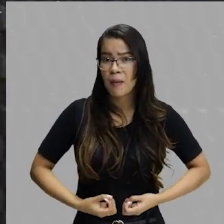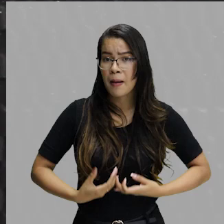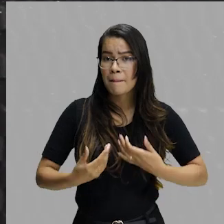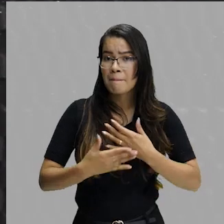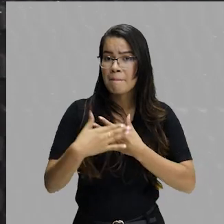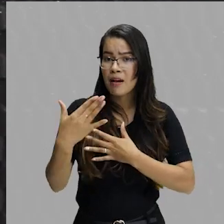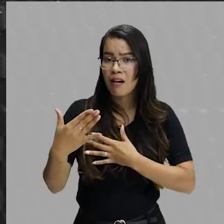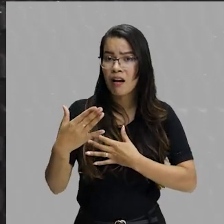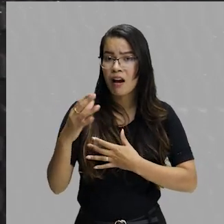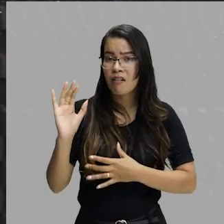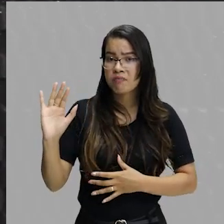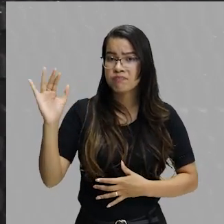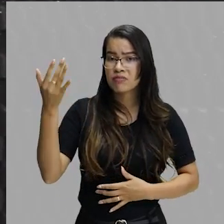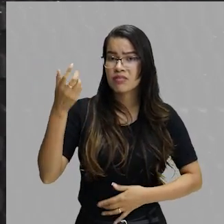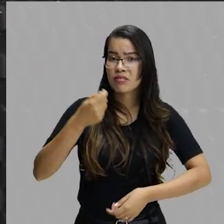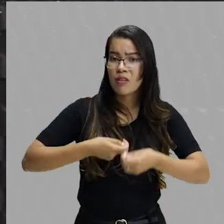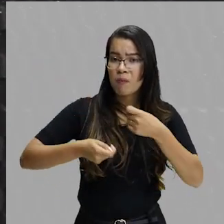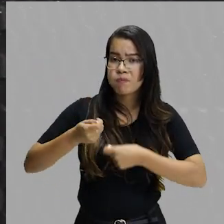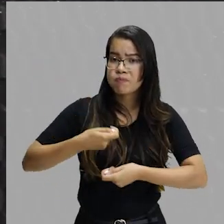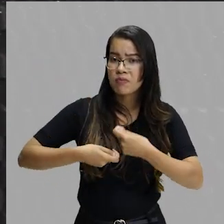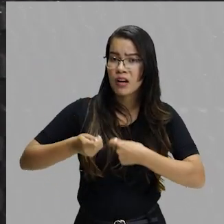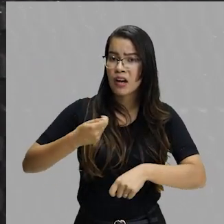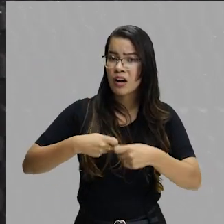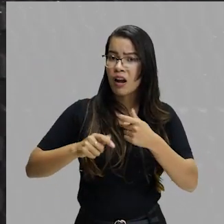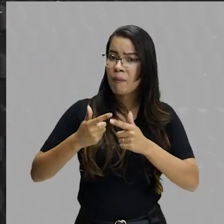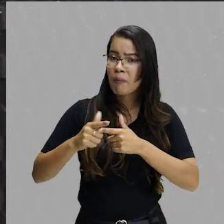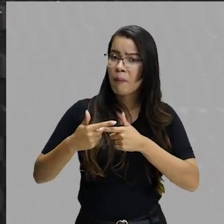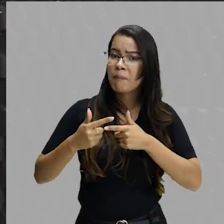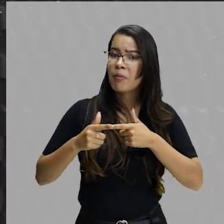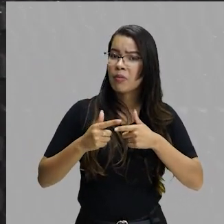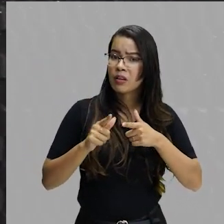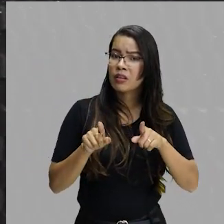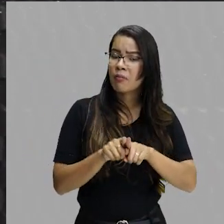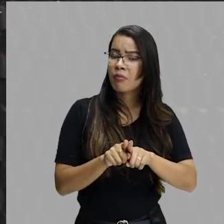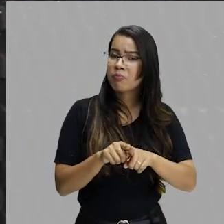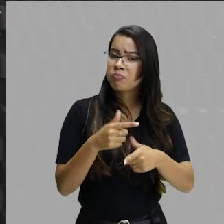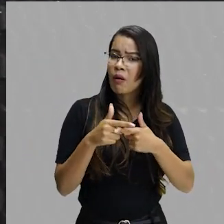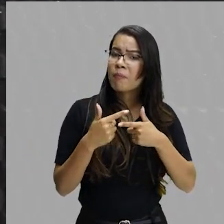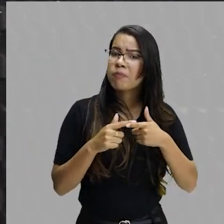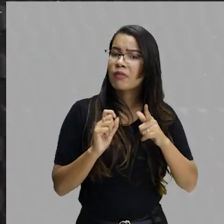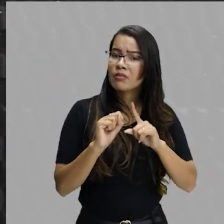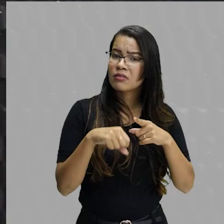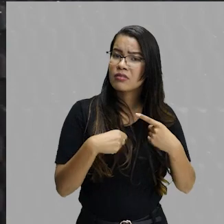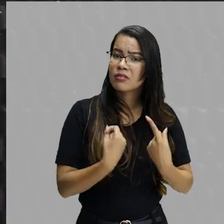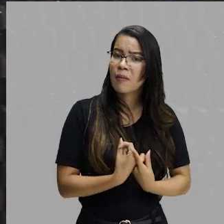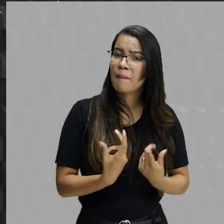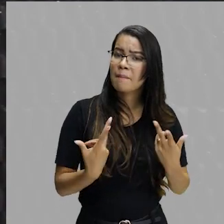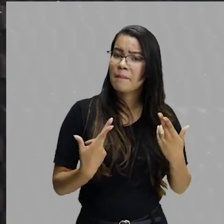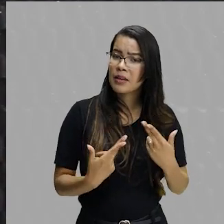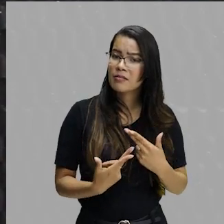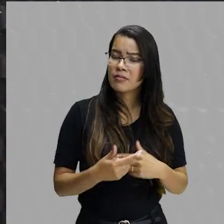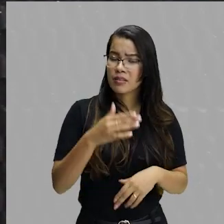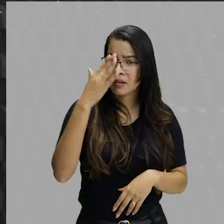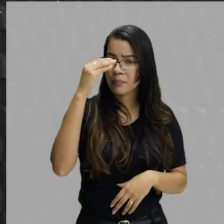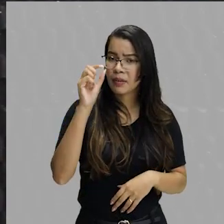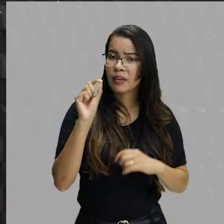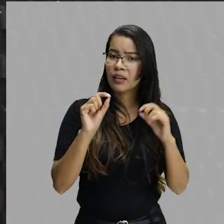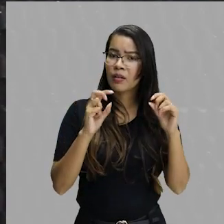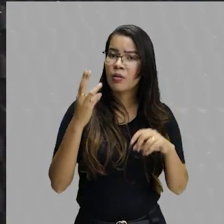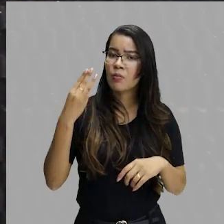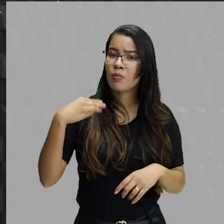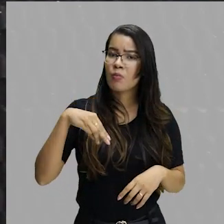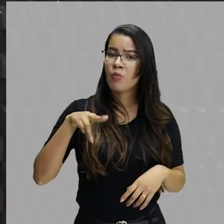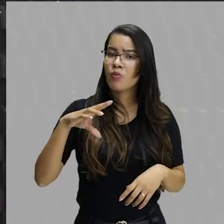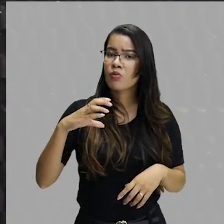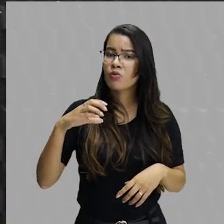Itália. Apesar de saber que Mussolini já estava no poder desde 1922, antes mesmo da crise de 29. Diferente